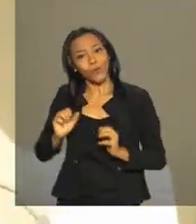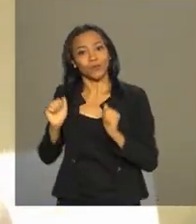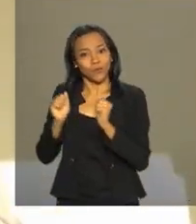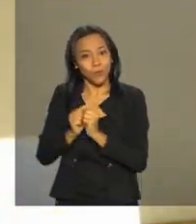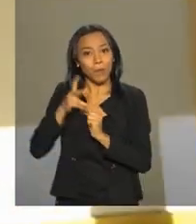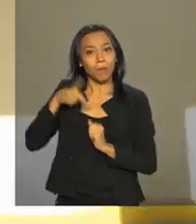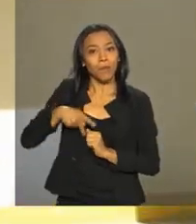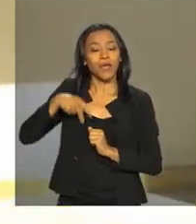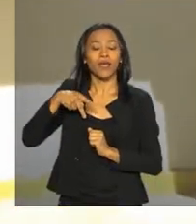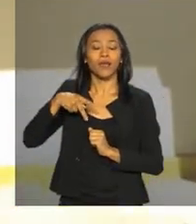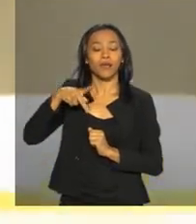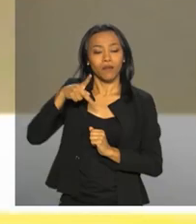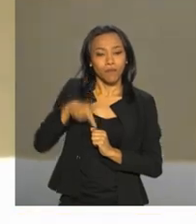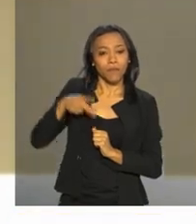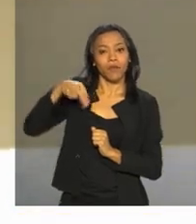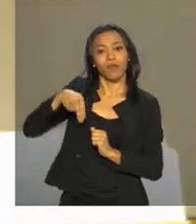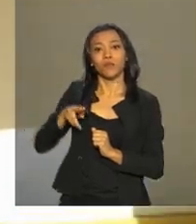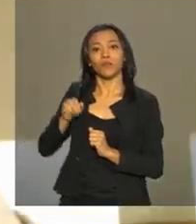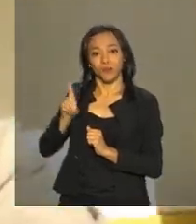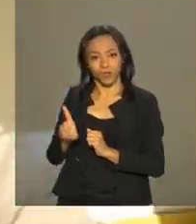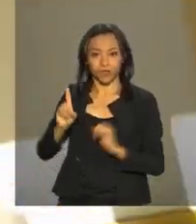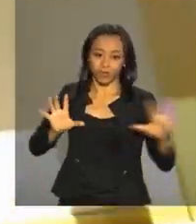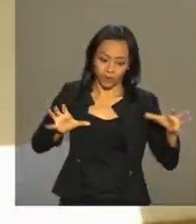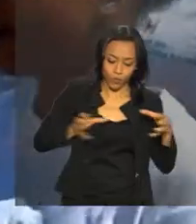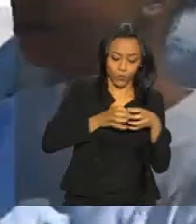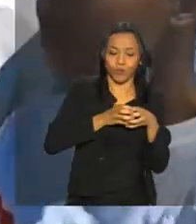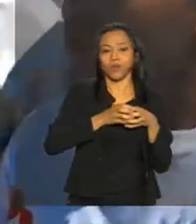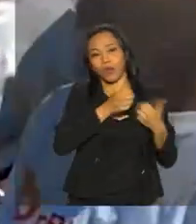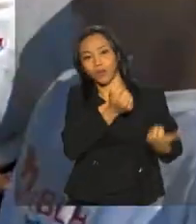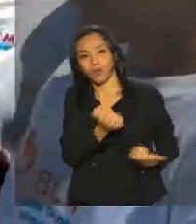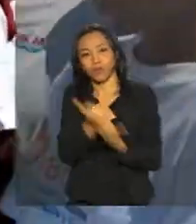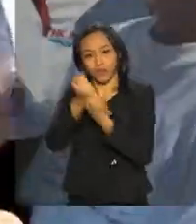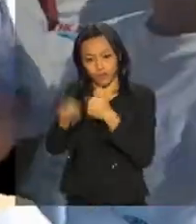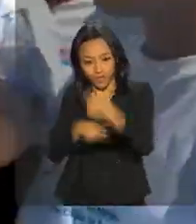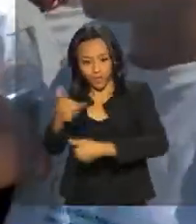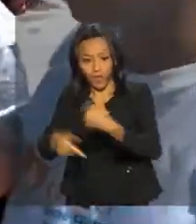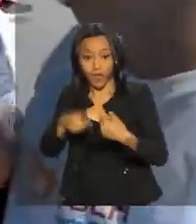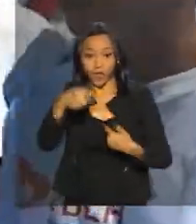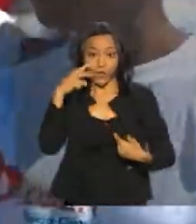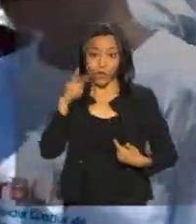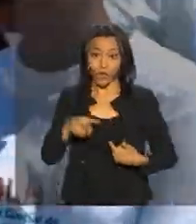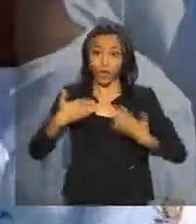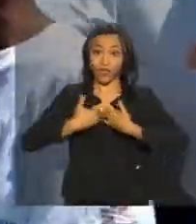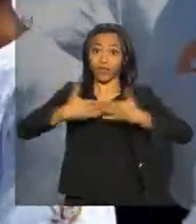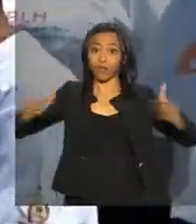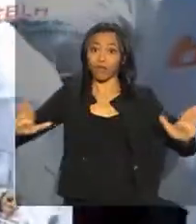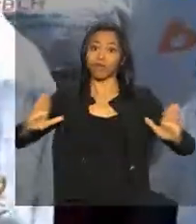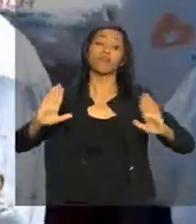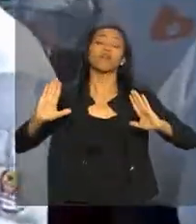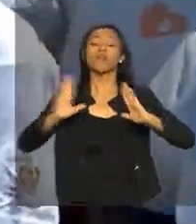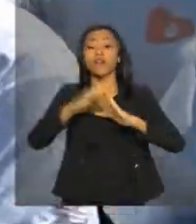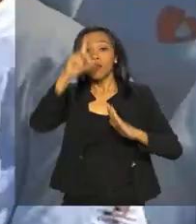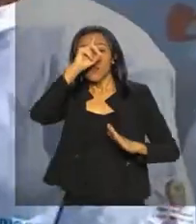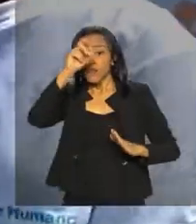das Nações Unidas para o Desenvolvimento. Eu estou aqui acompanhando a inauguração do banco de